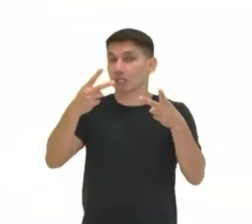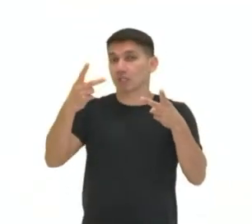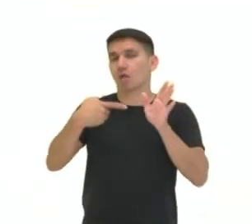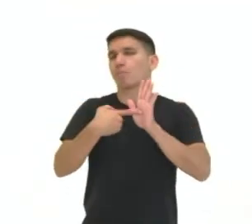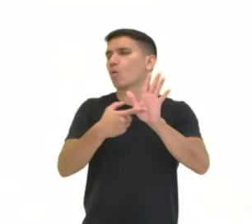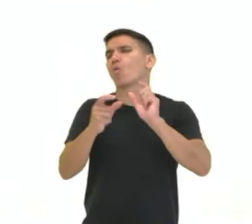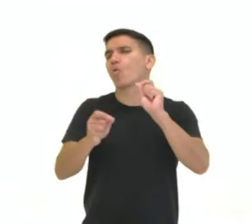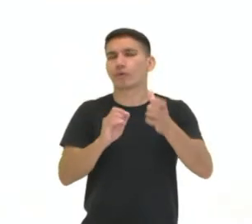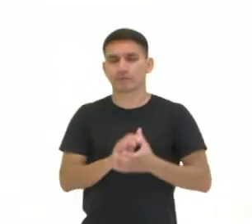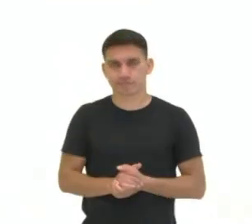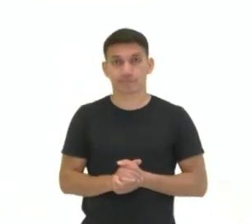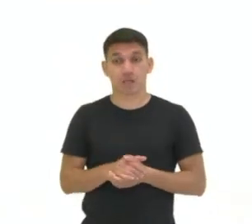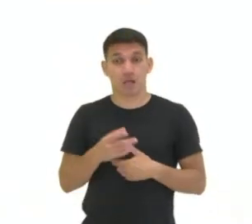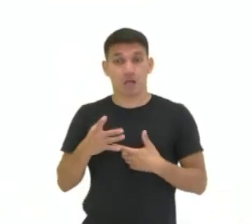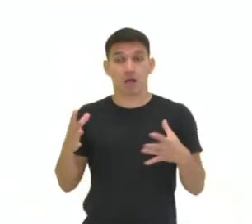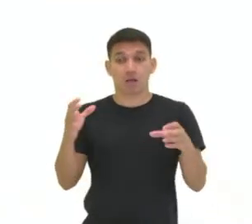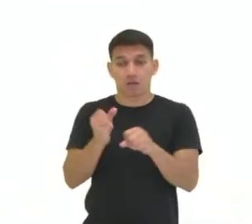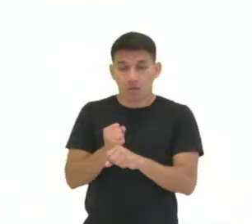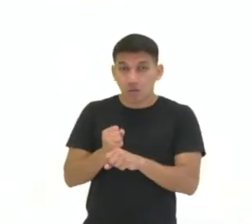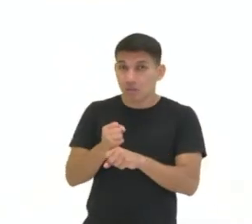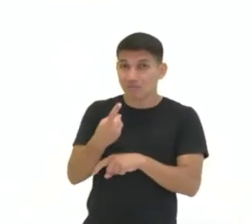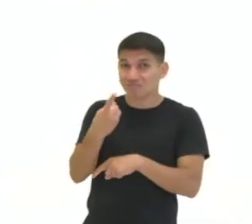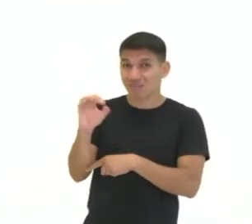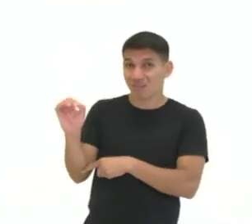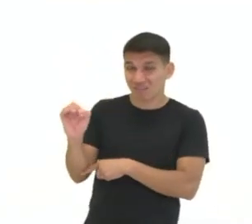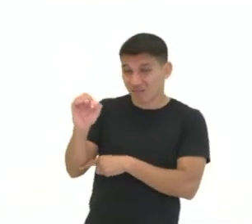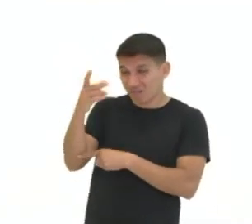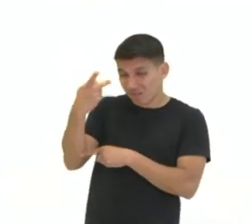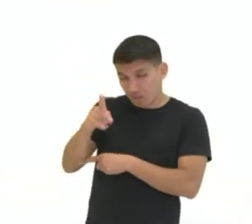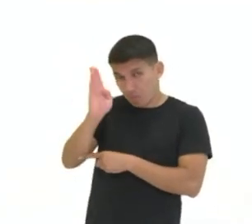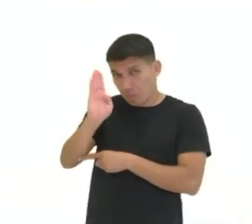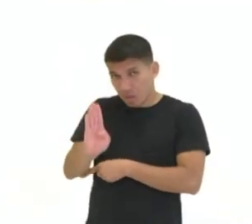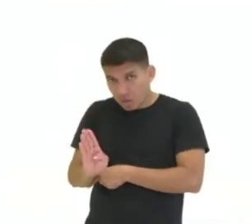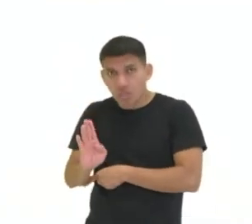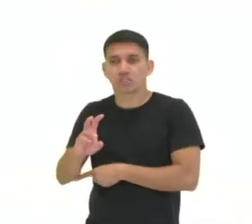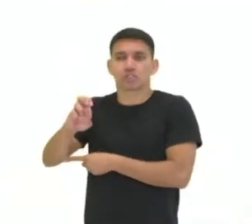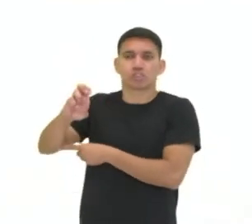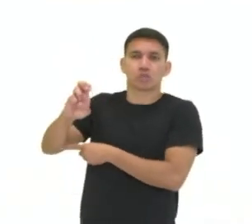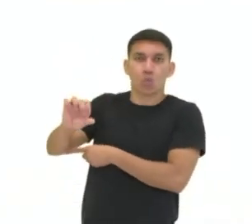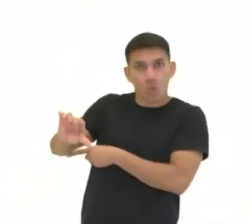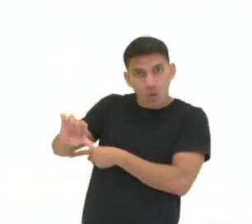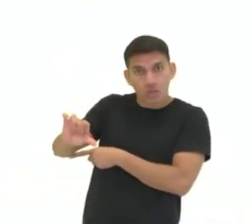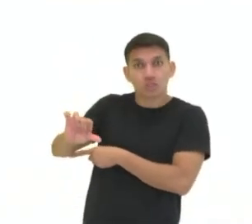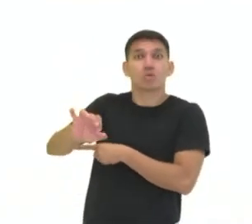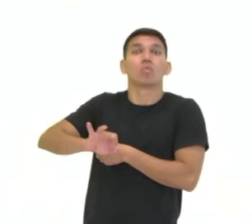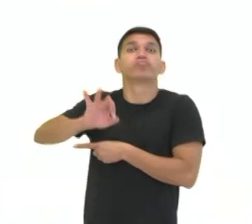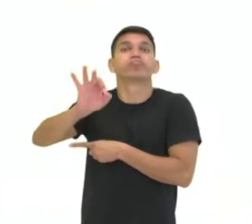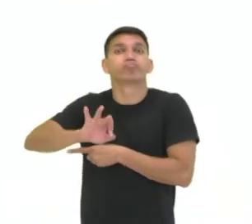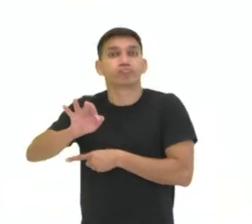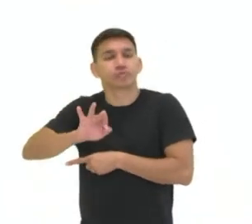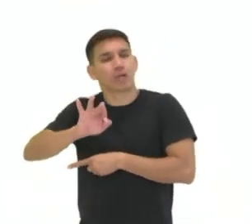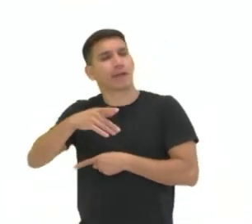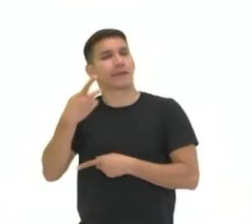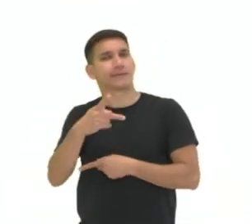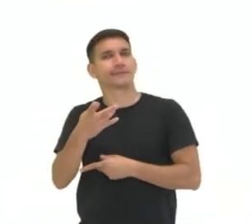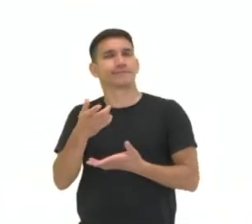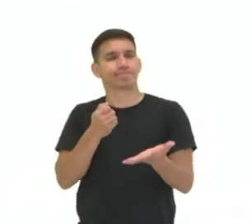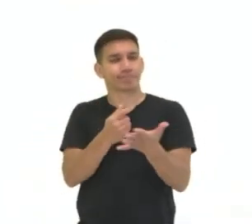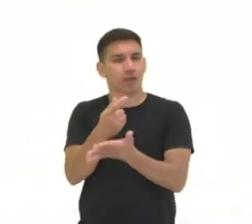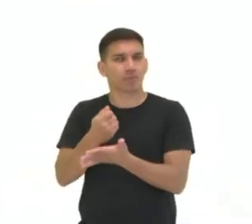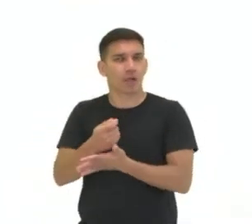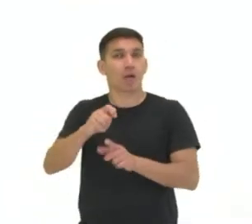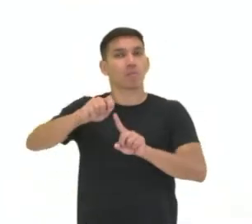pesquisa revela que 59% dos brasileiros fizeram compras por impulso em fevereiro. Então, qual que poderia